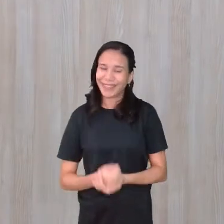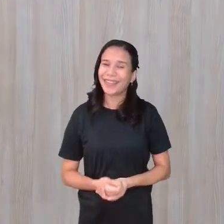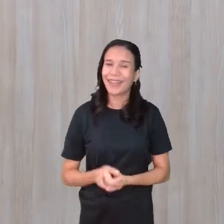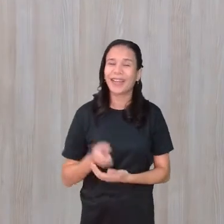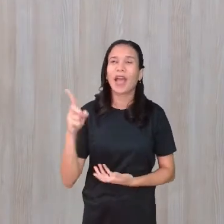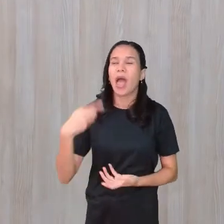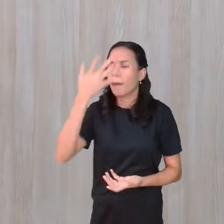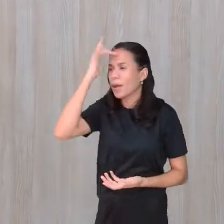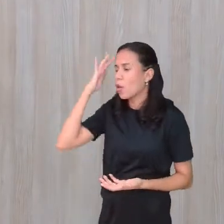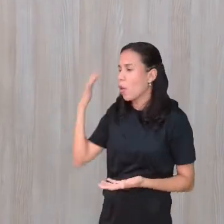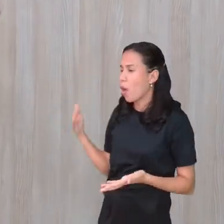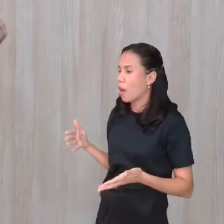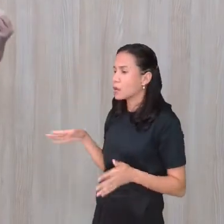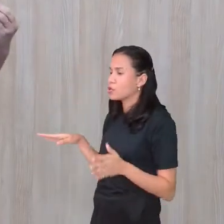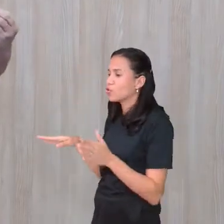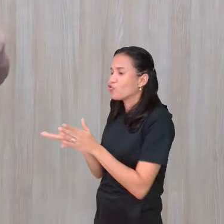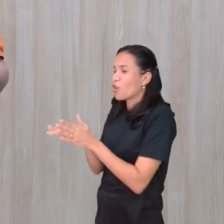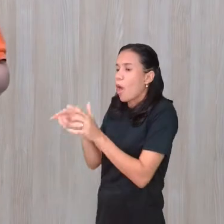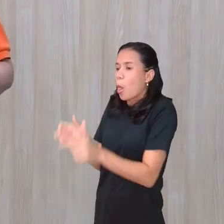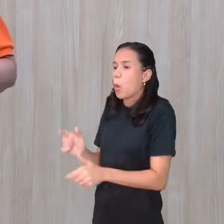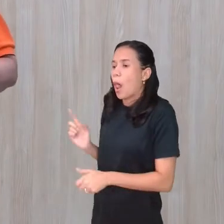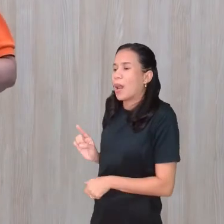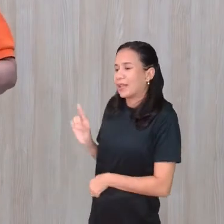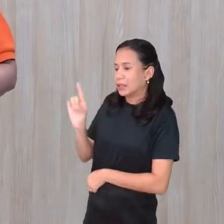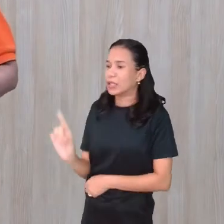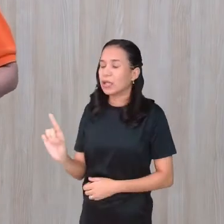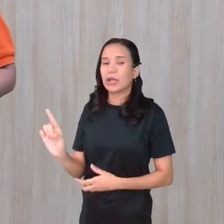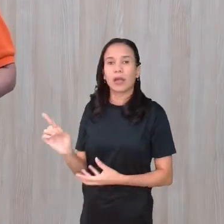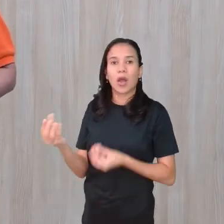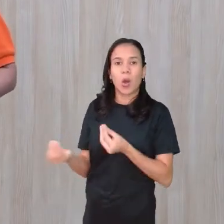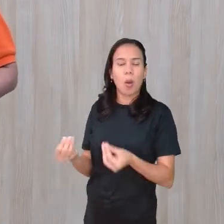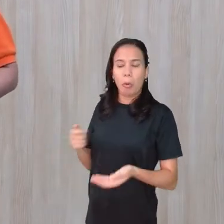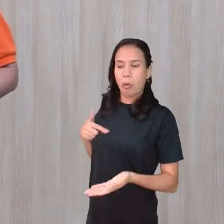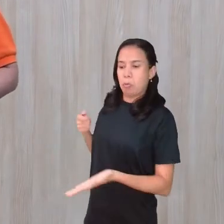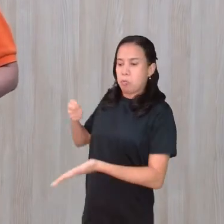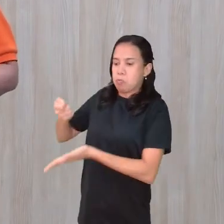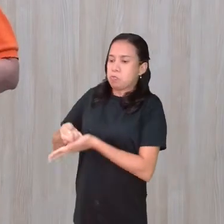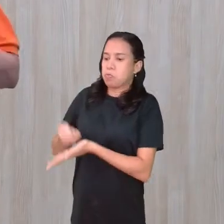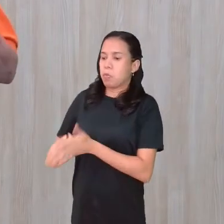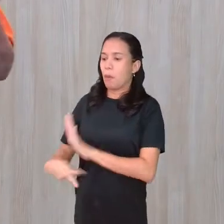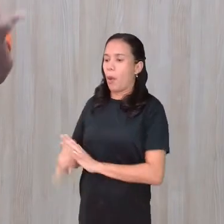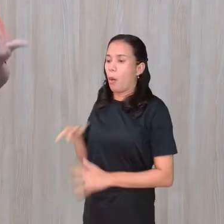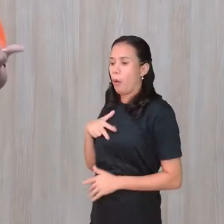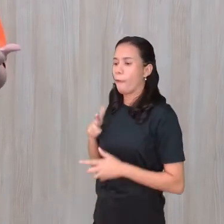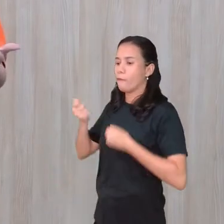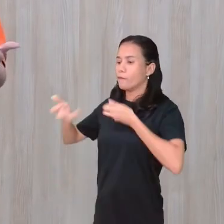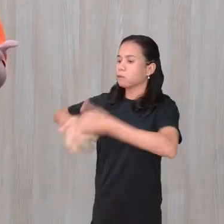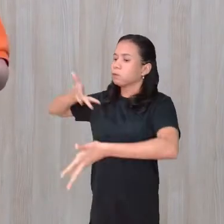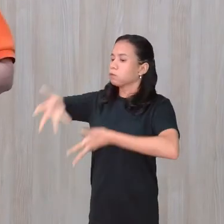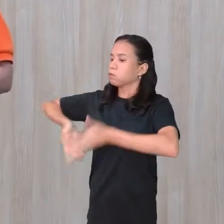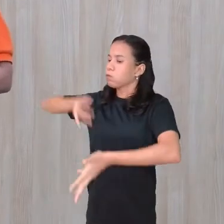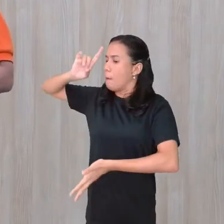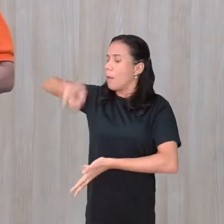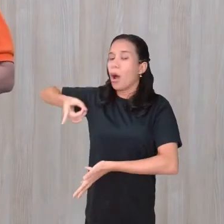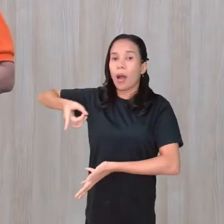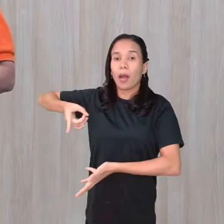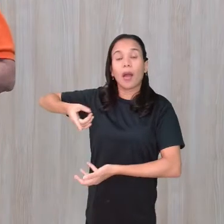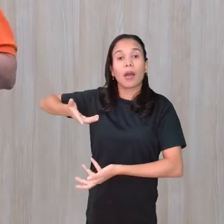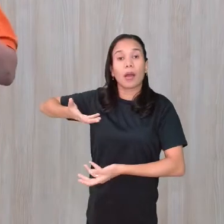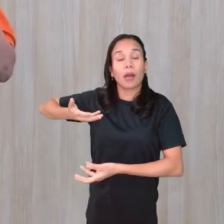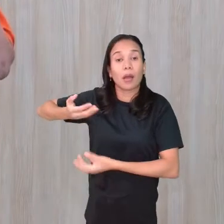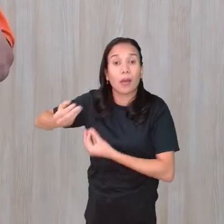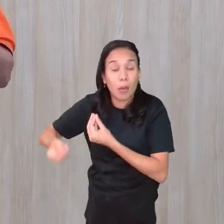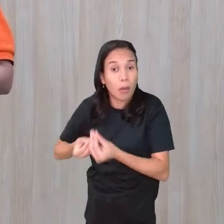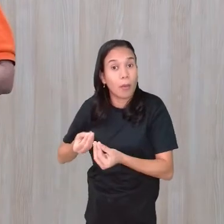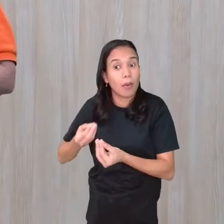é chegar em um ambiente e já querer impor, de certa forma, com a entonação da voz. E aí,